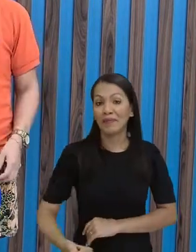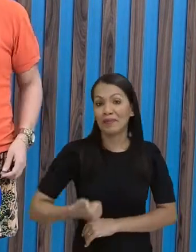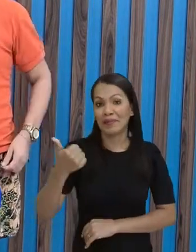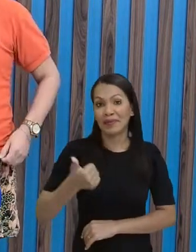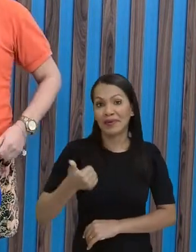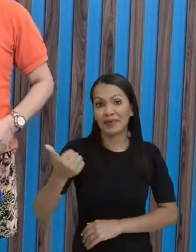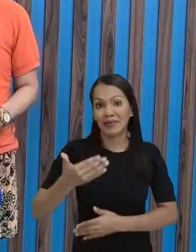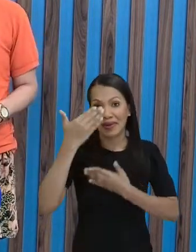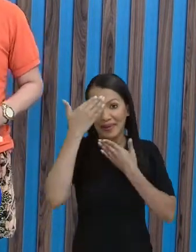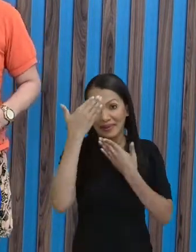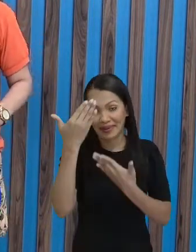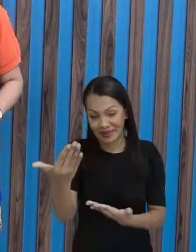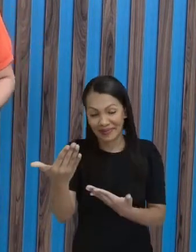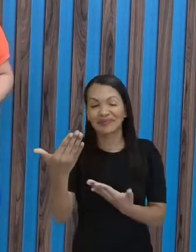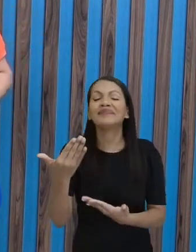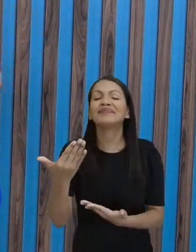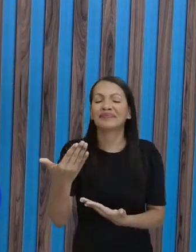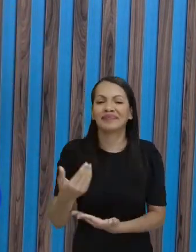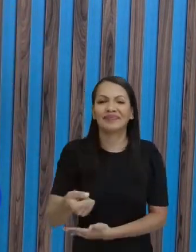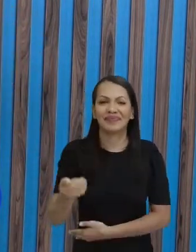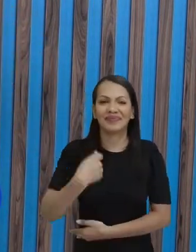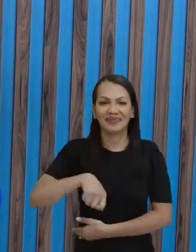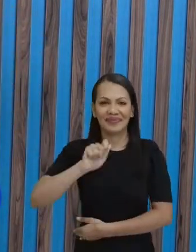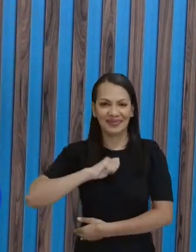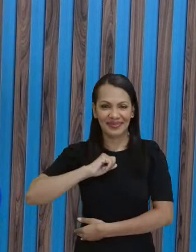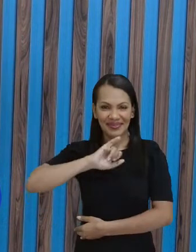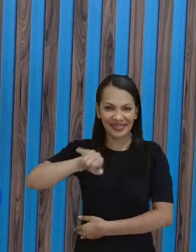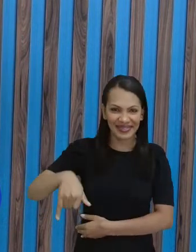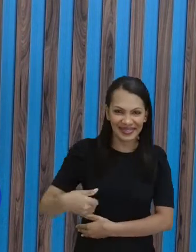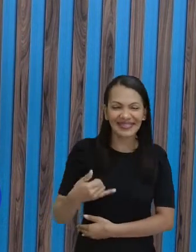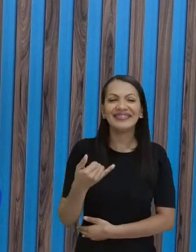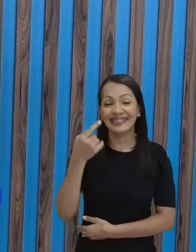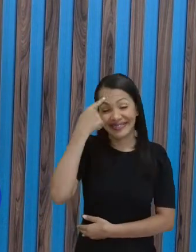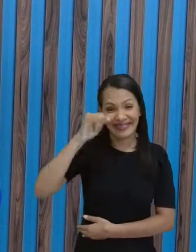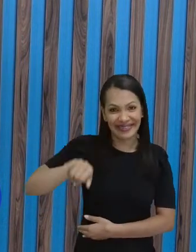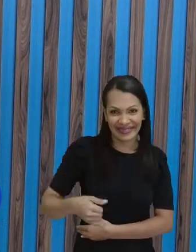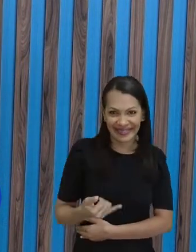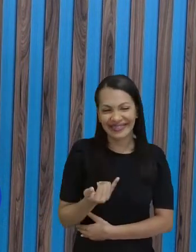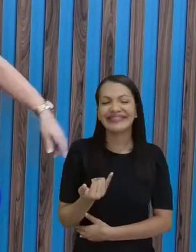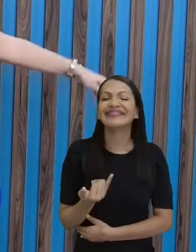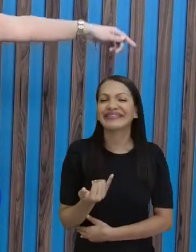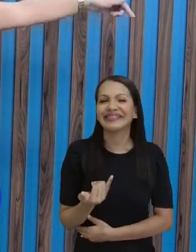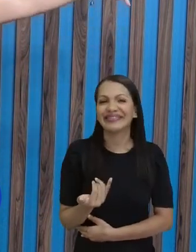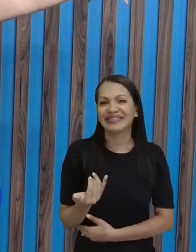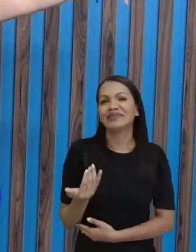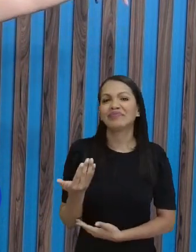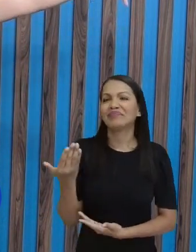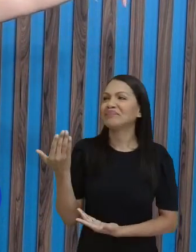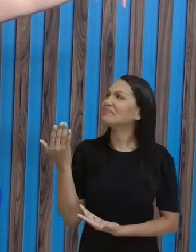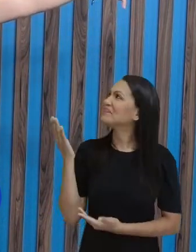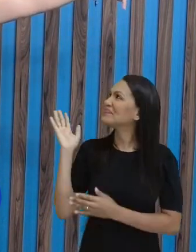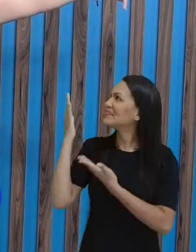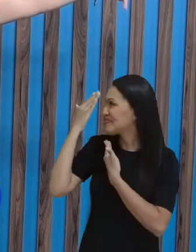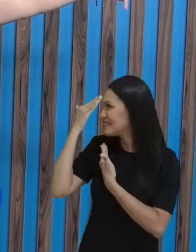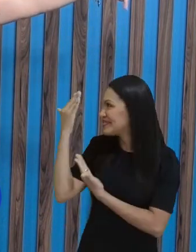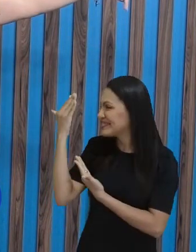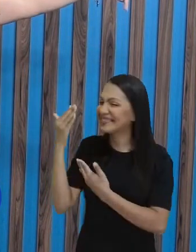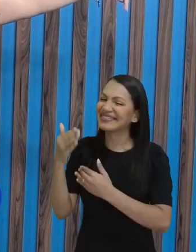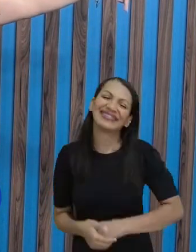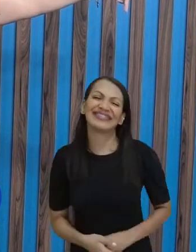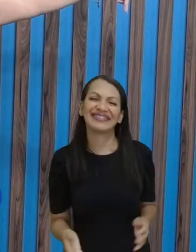primeiramente agradecer a Jéssica antes de falar dos problemas. Muito obrigada, Jéssica, pela parceria de hoje. Nós temos ela aqui, ó, do